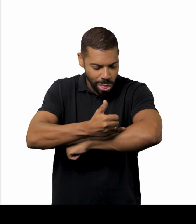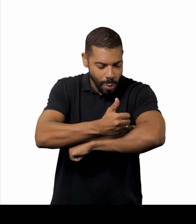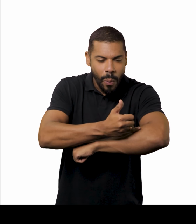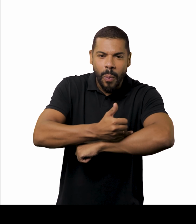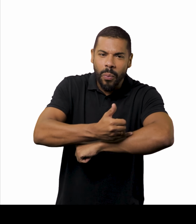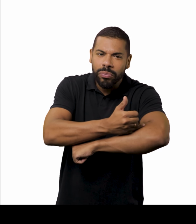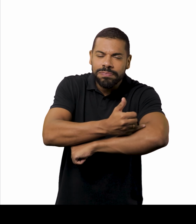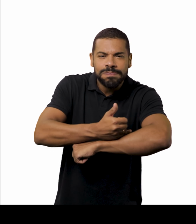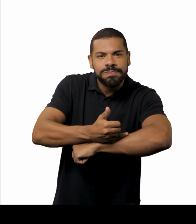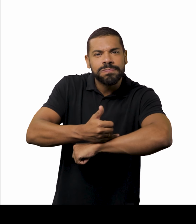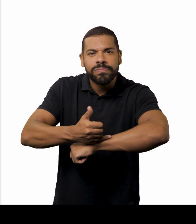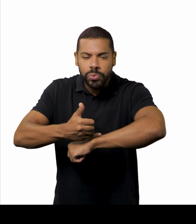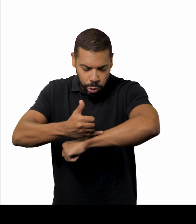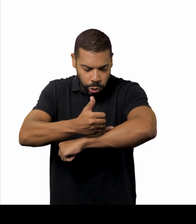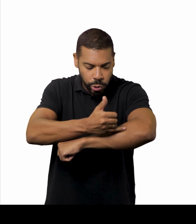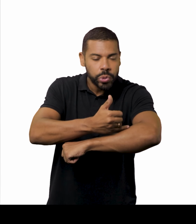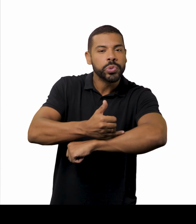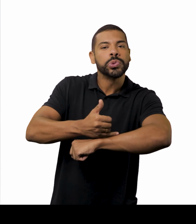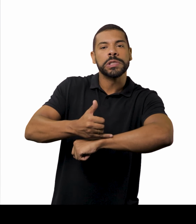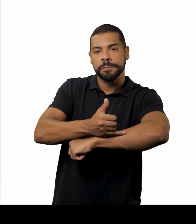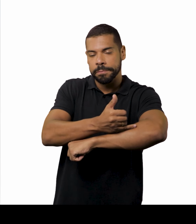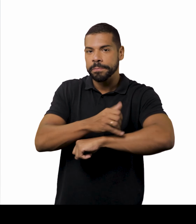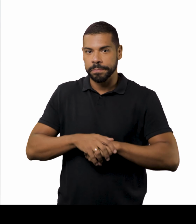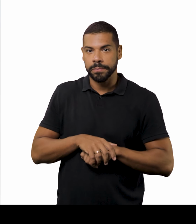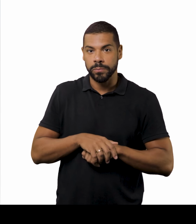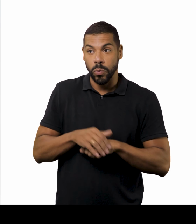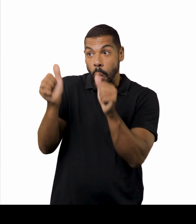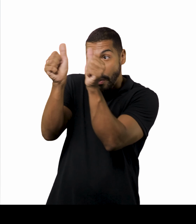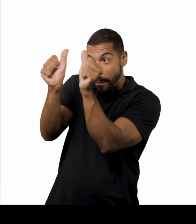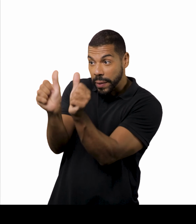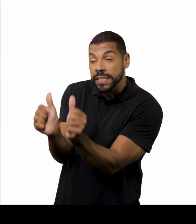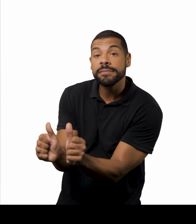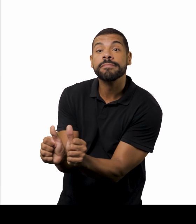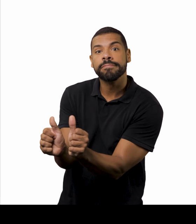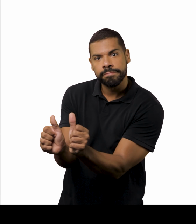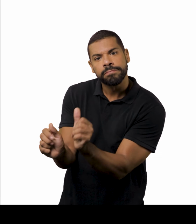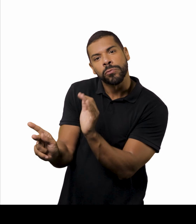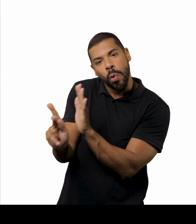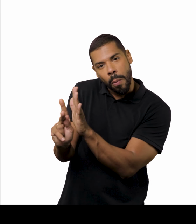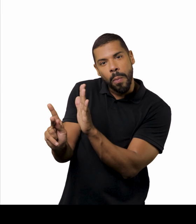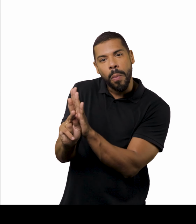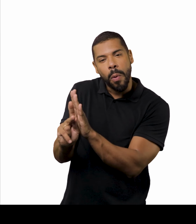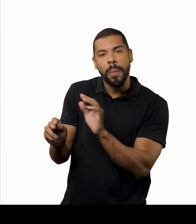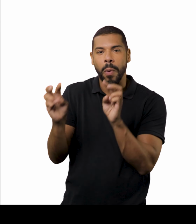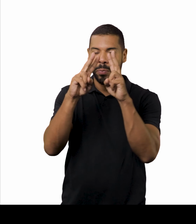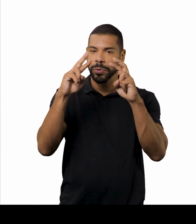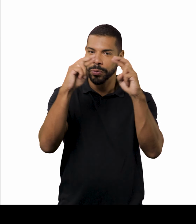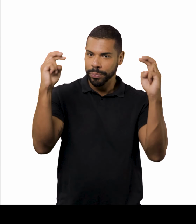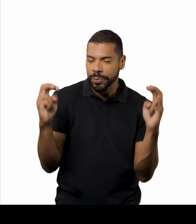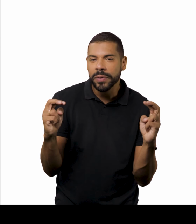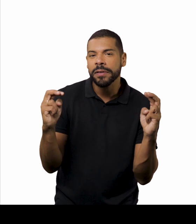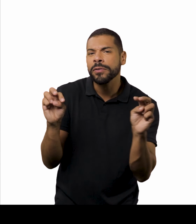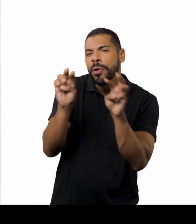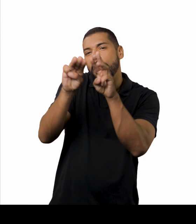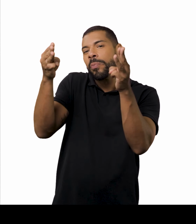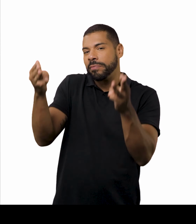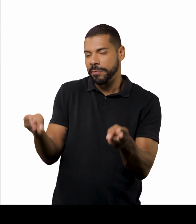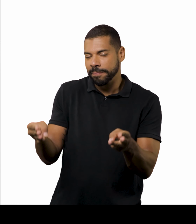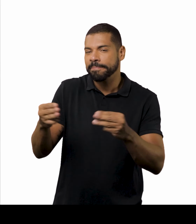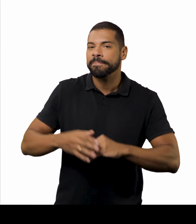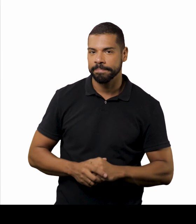Obviamente faz todo sentido ser um manequim que é parte do acervo do museu, que por